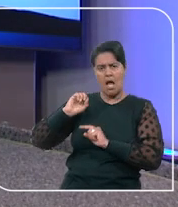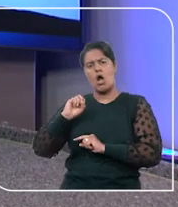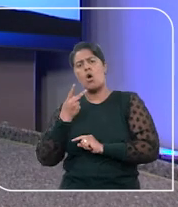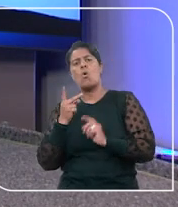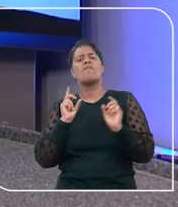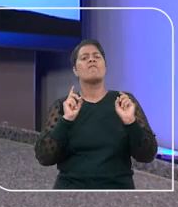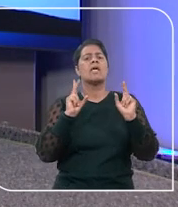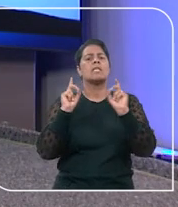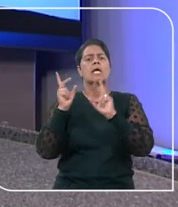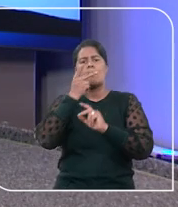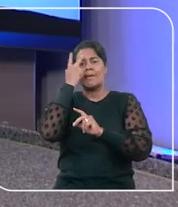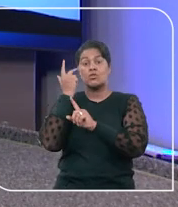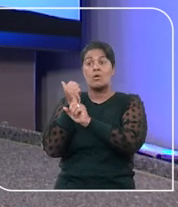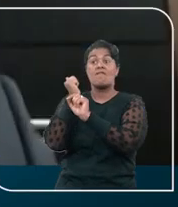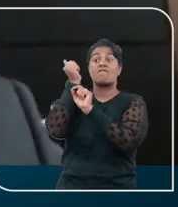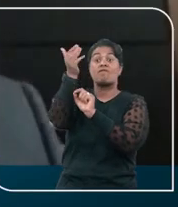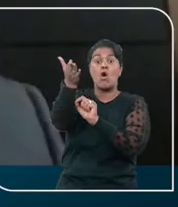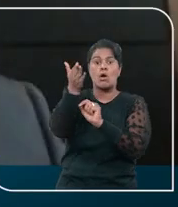ao condomínio?